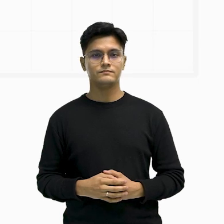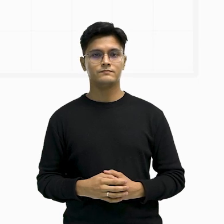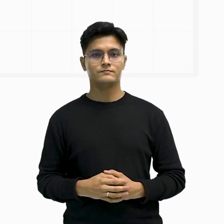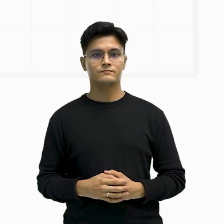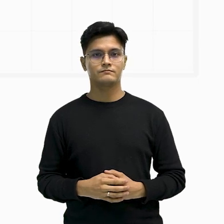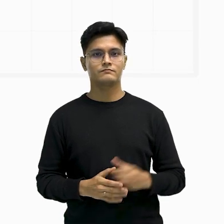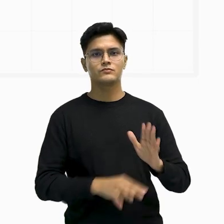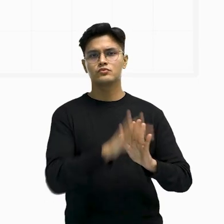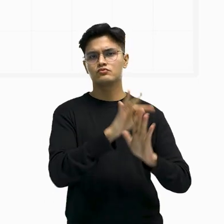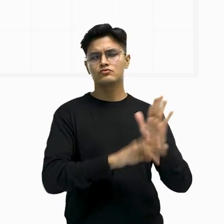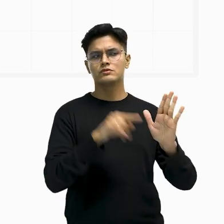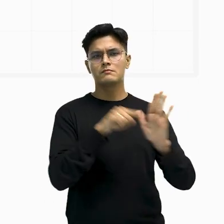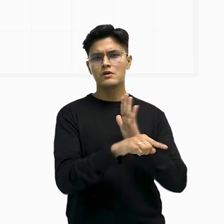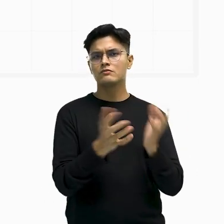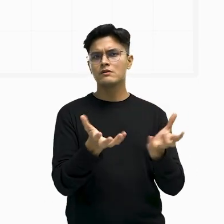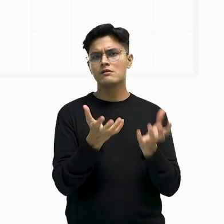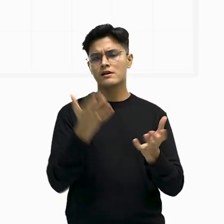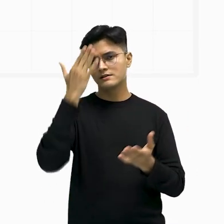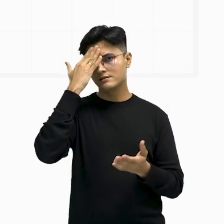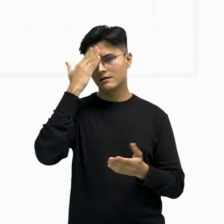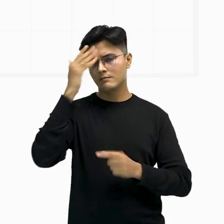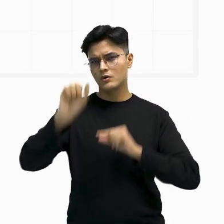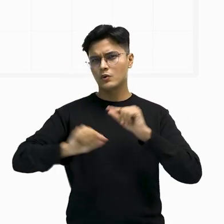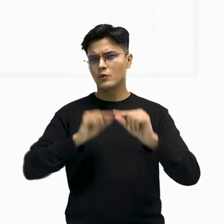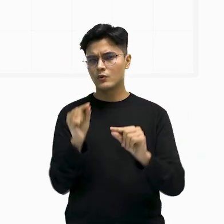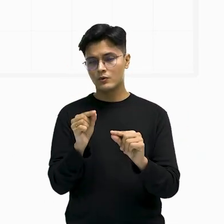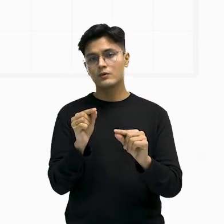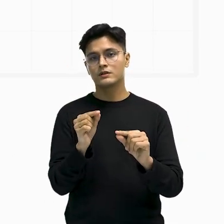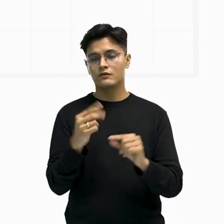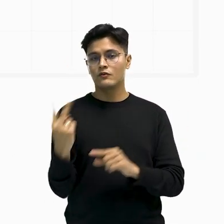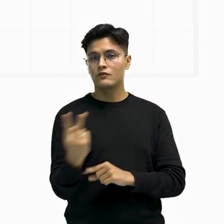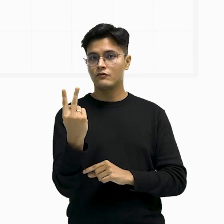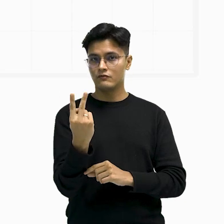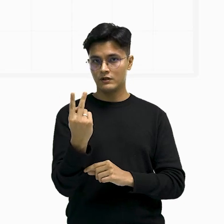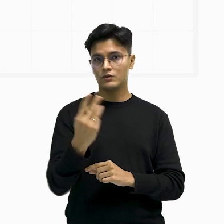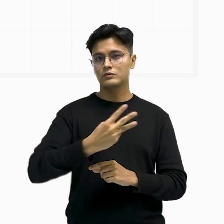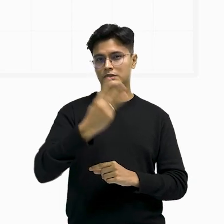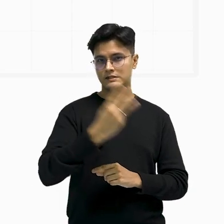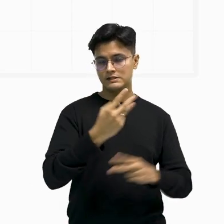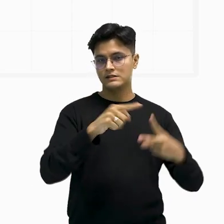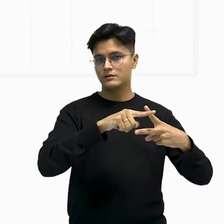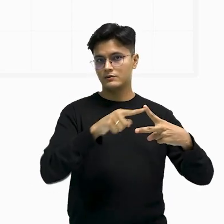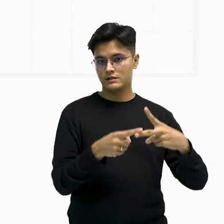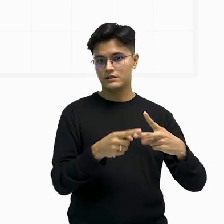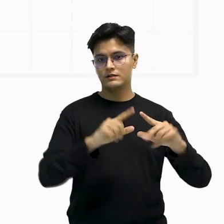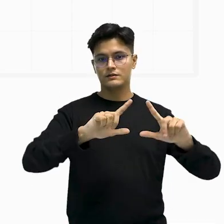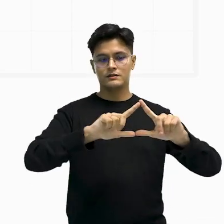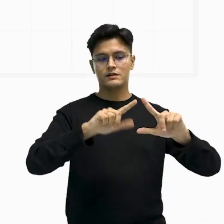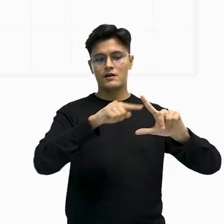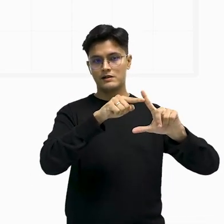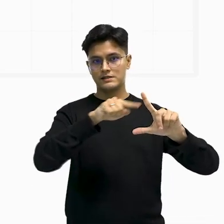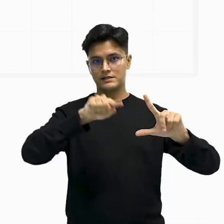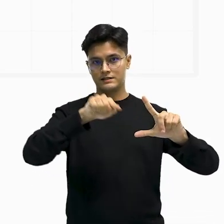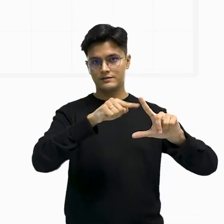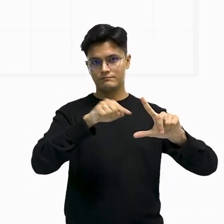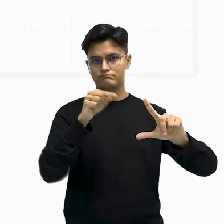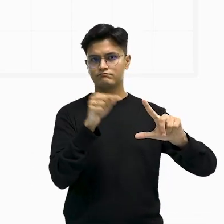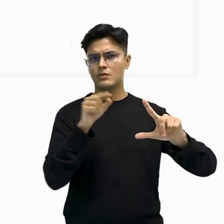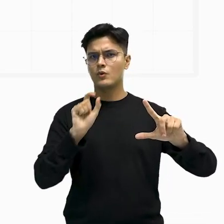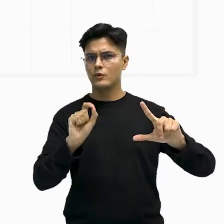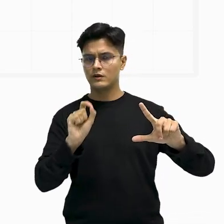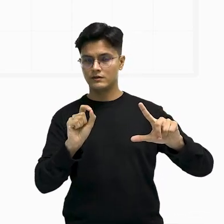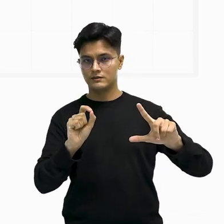Ele quer saber qual a medida do terceiro ângulo. Então ele quer saber a medida desse outro ângulo aqui,